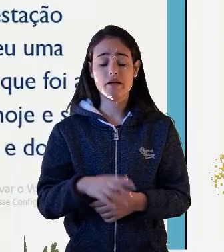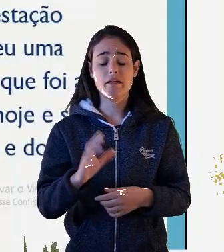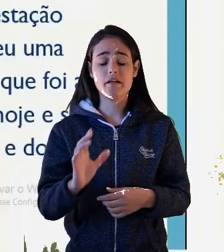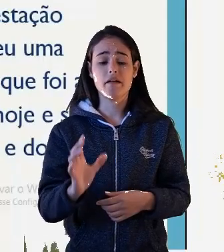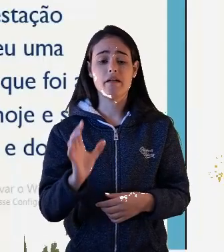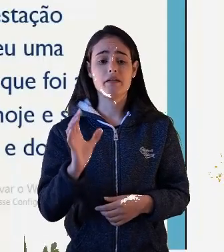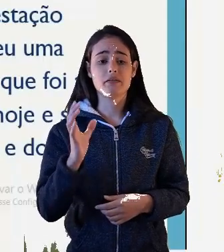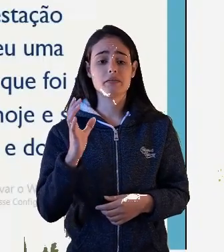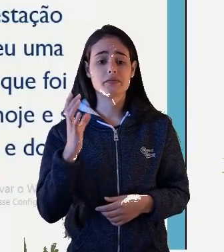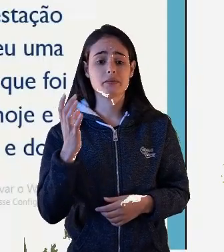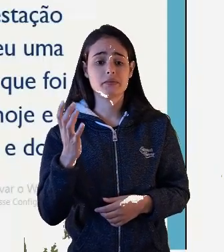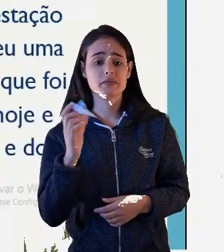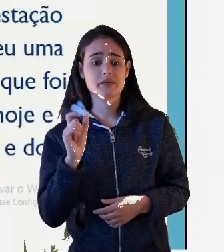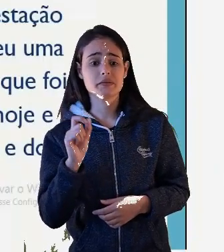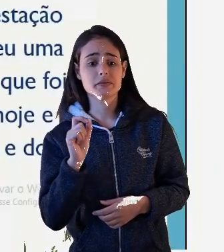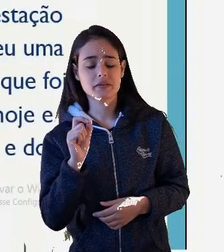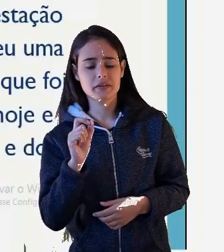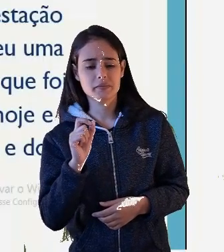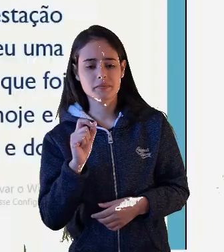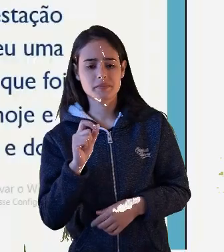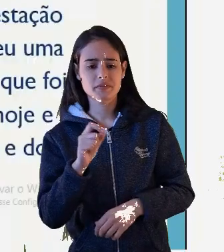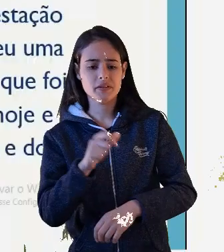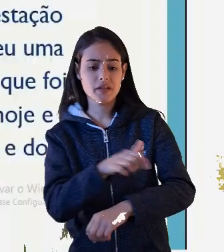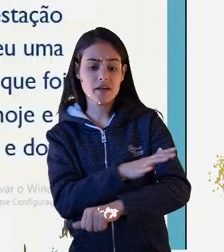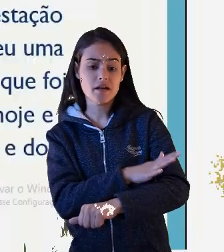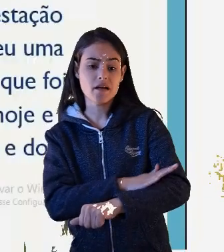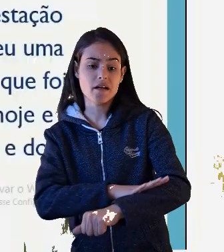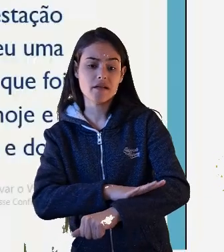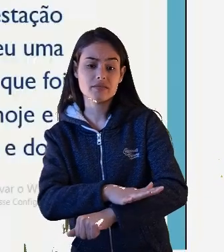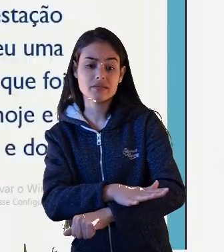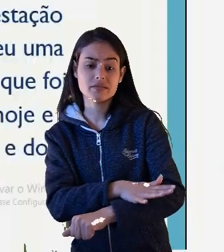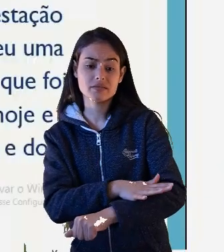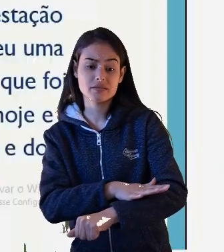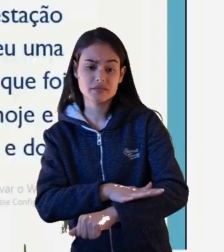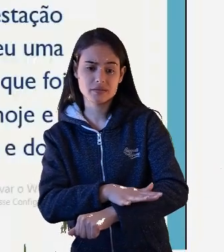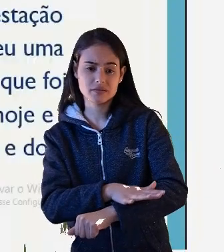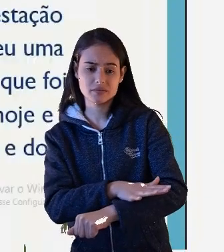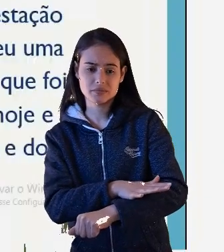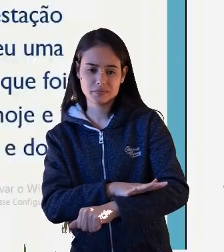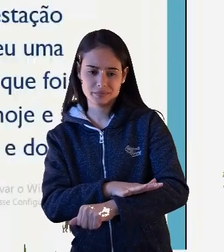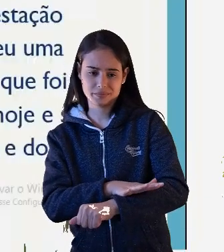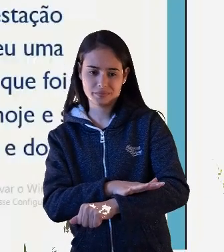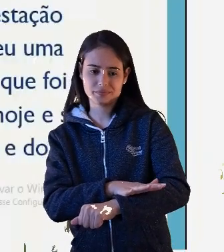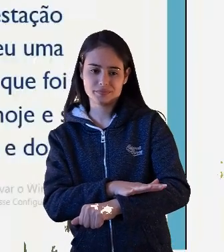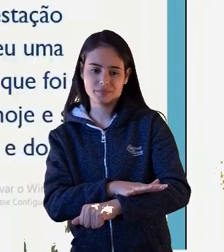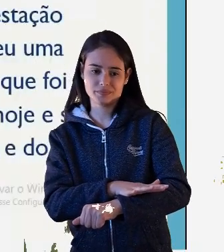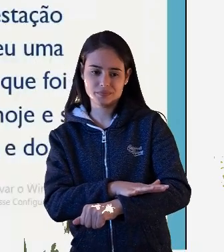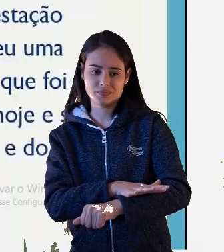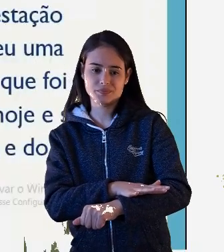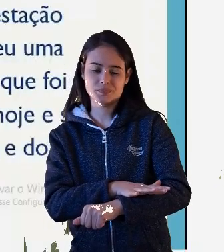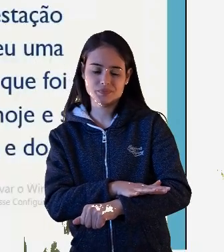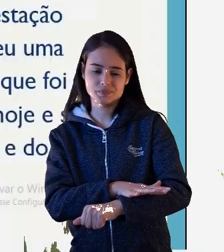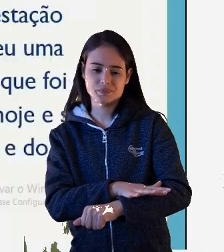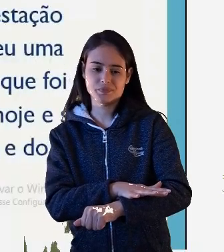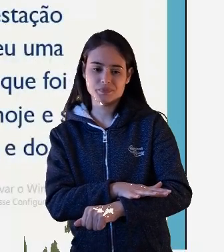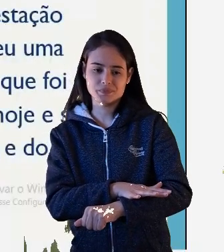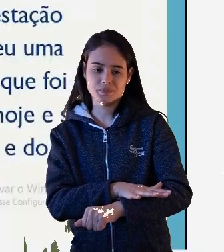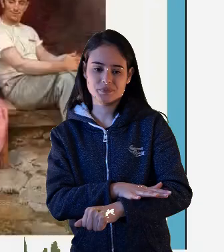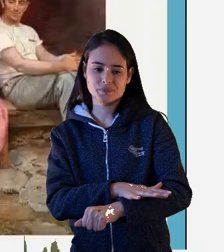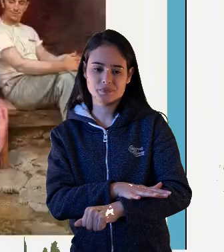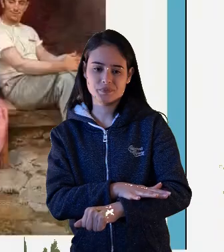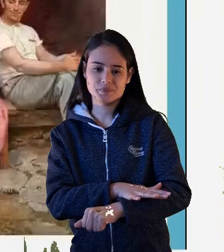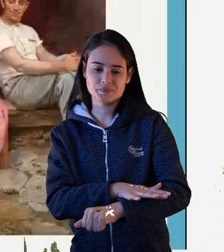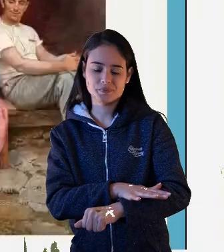a proibição, né, dos cultos africanos e, inclusive, o próprio racismo, né? A própria discriminação de cor e a própria